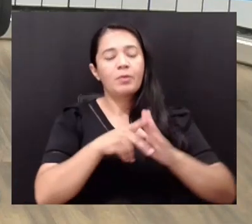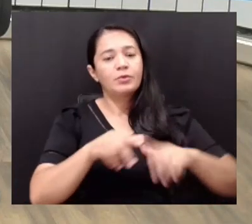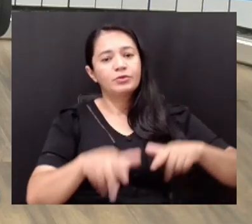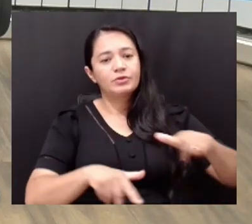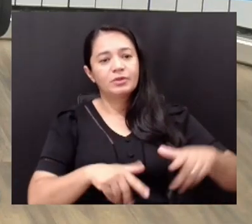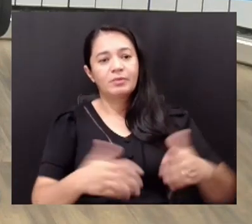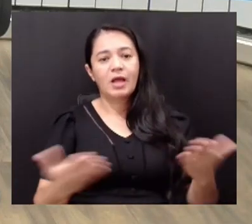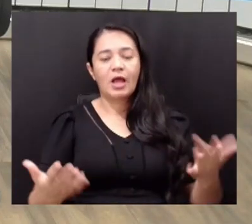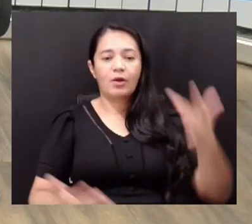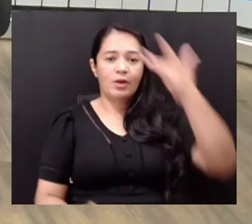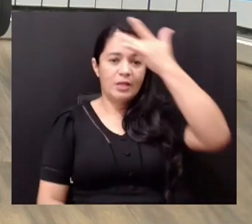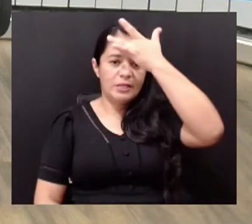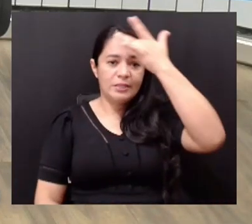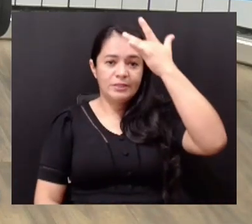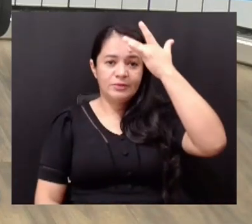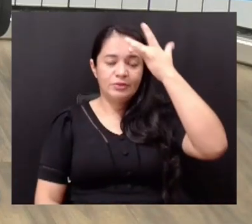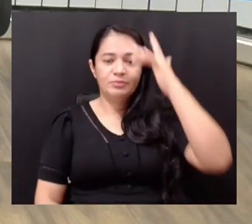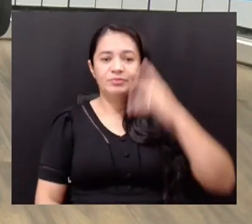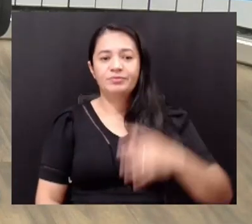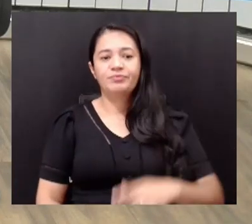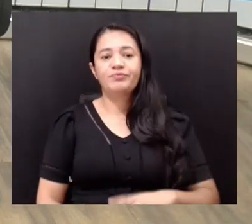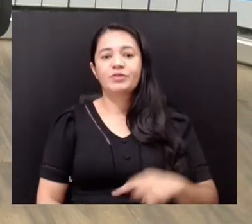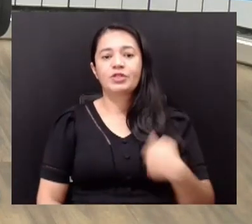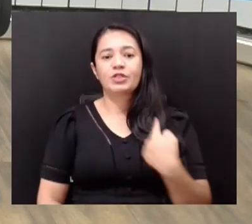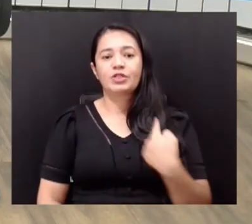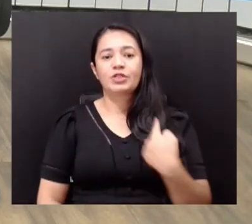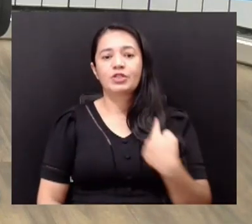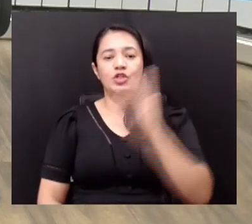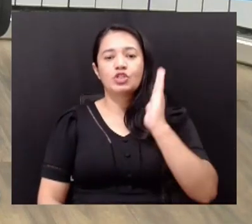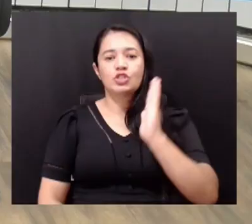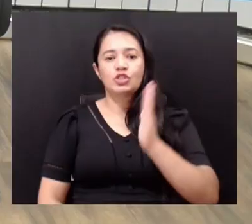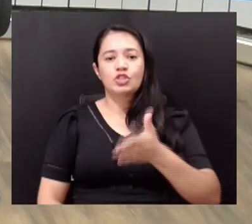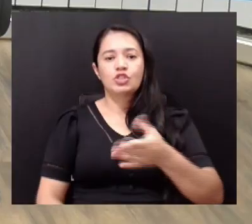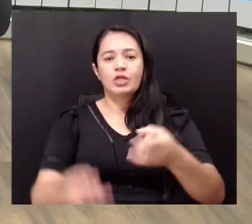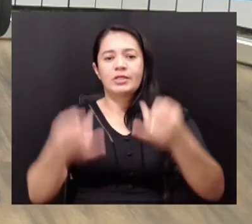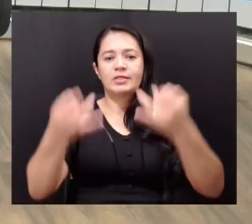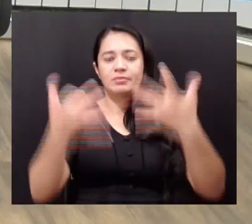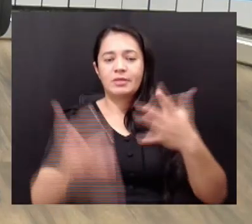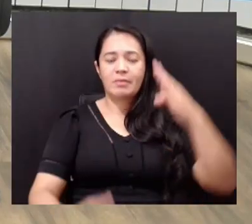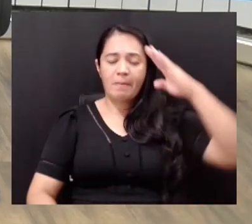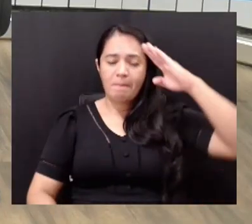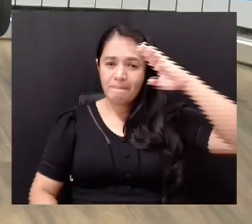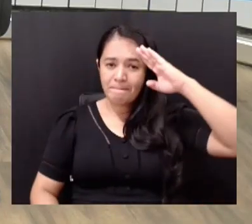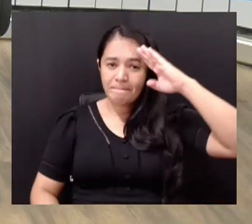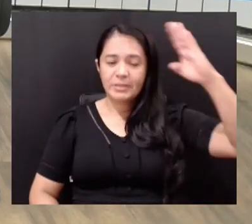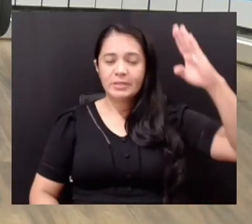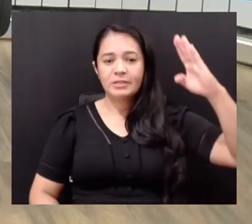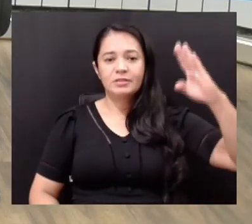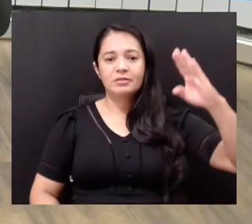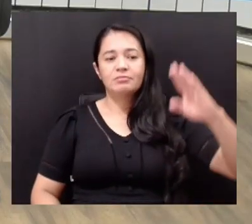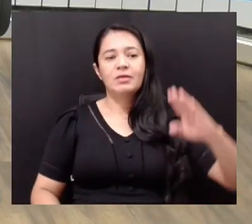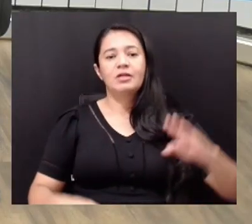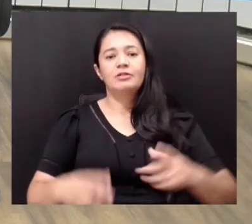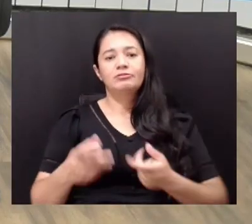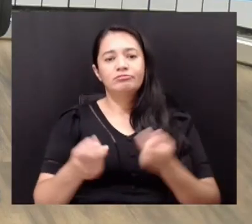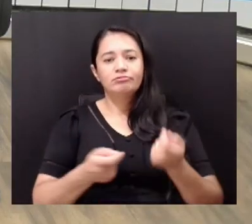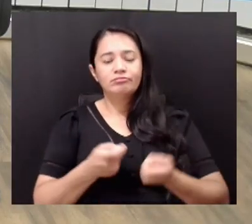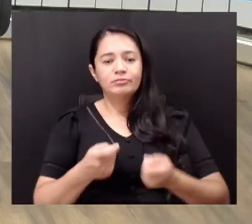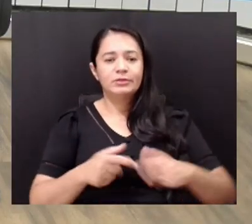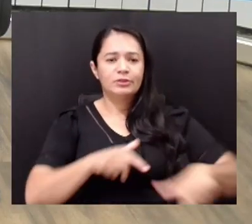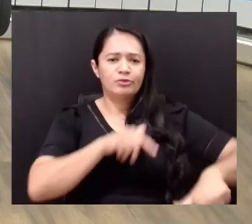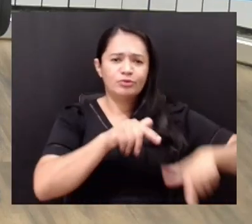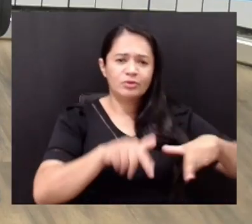assim, como nós já falamos, ela é uma prioridade na gestão do trabalho?